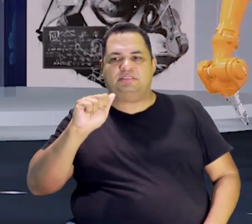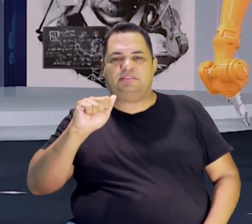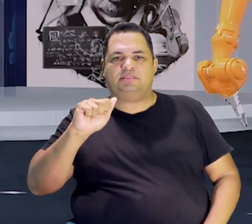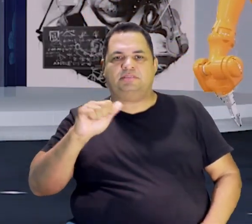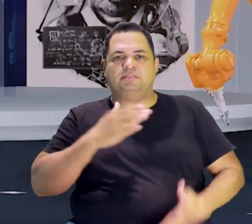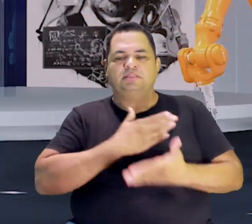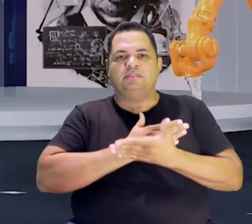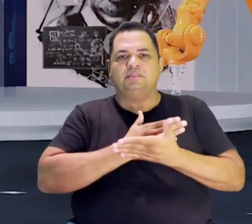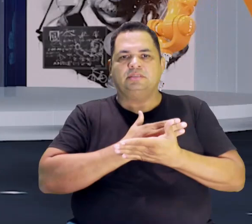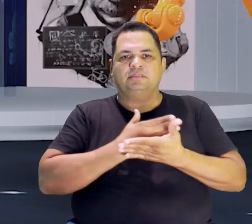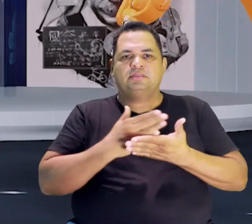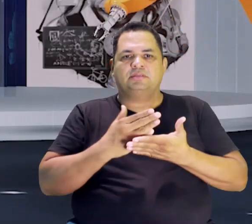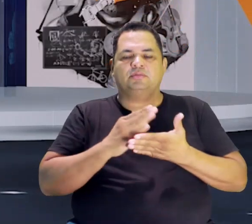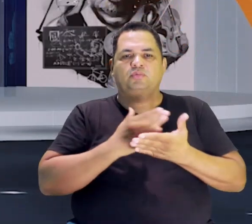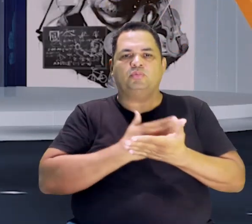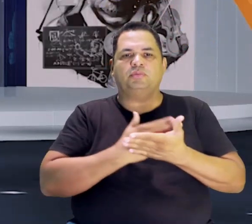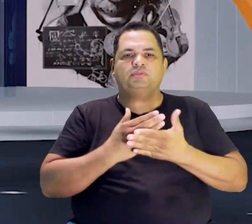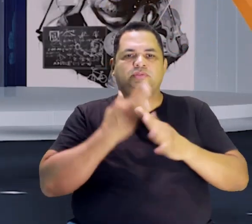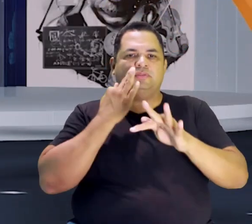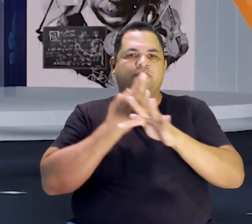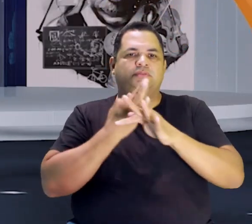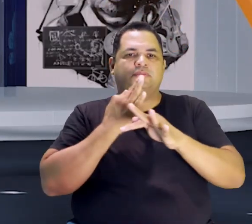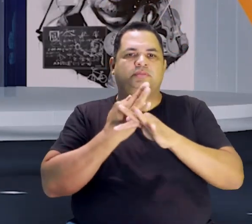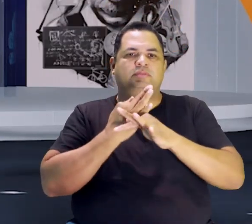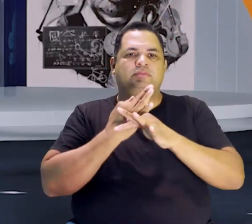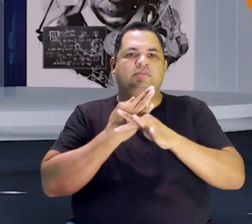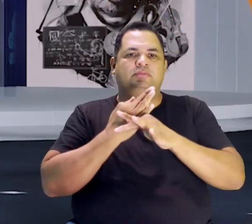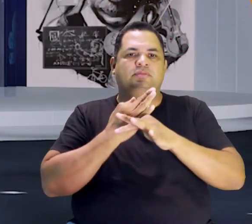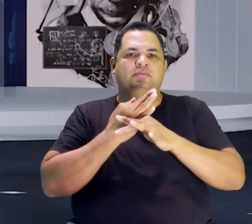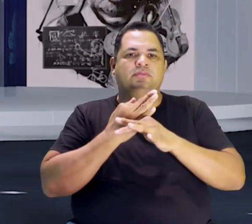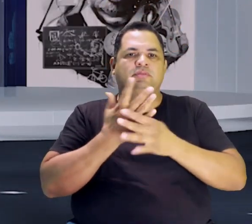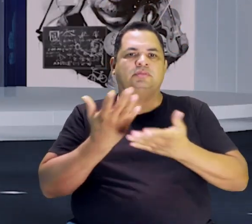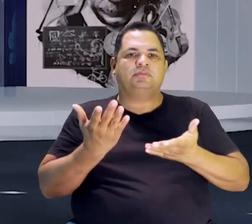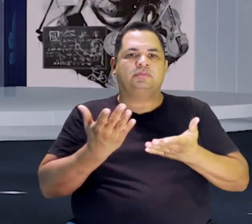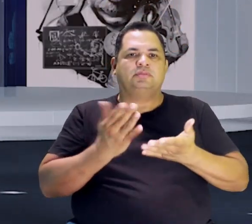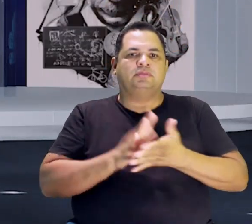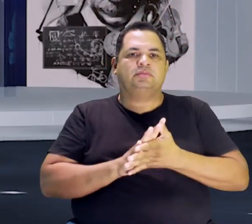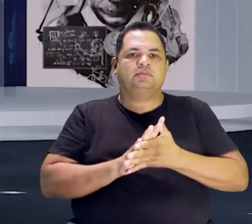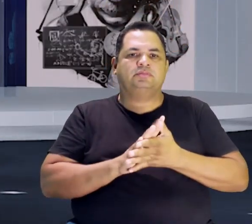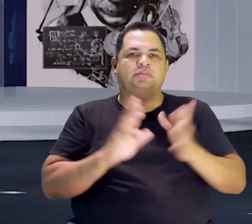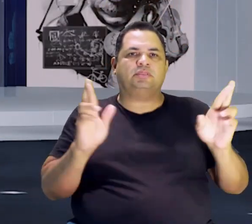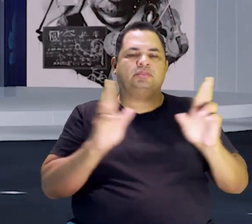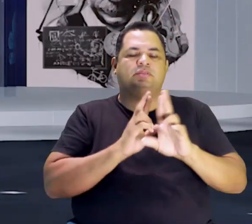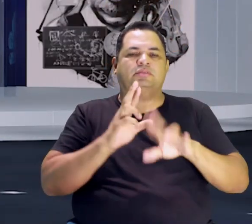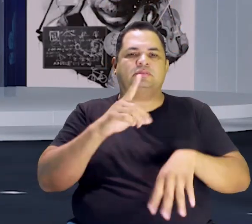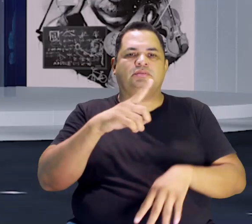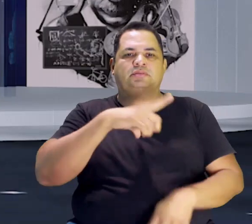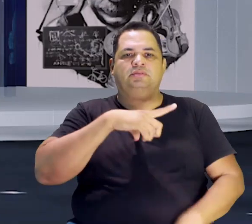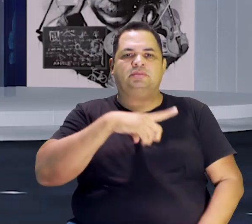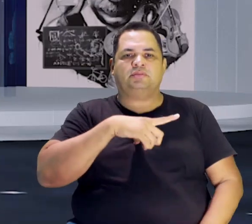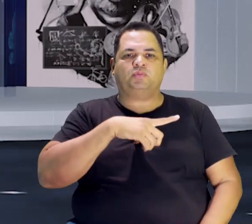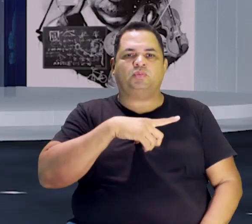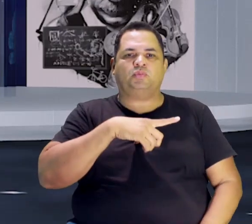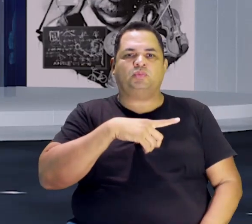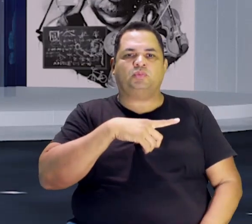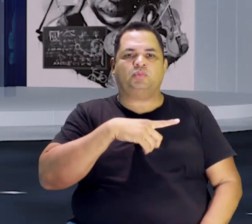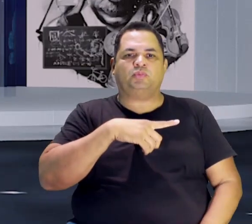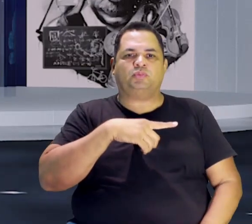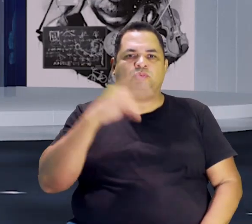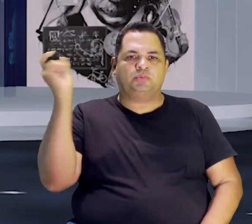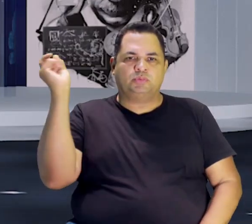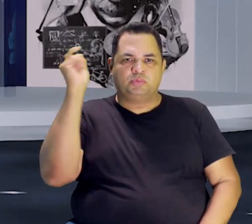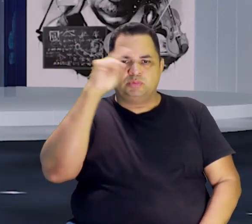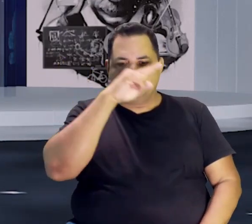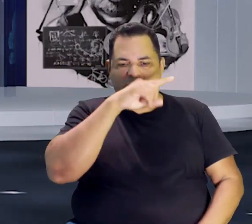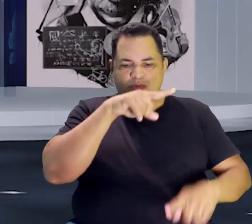o princípio que começou na física, com certeza, né? Ele é a relação que nós temos a dificuldade